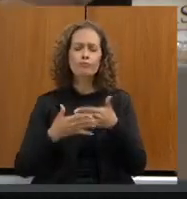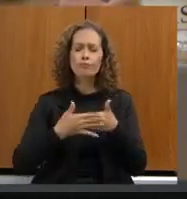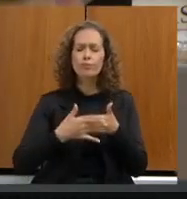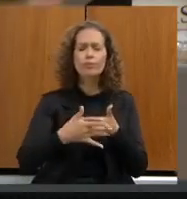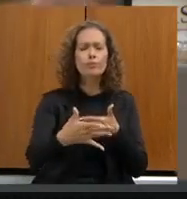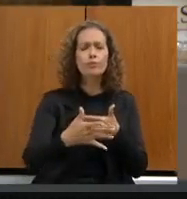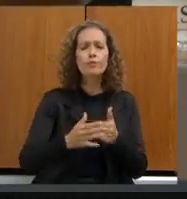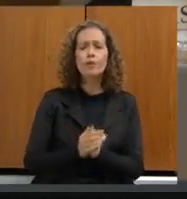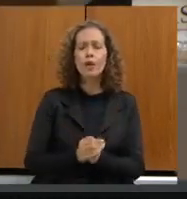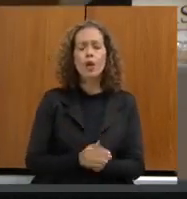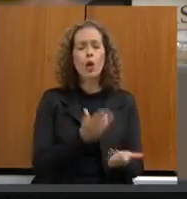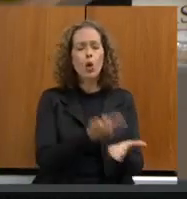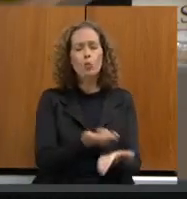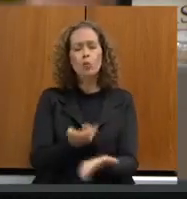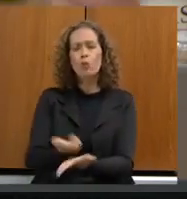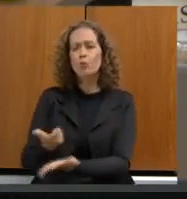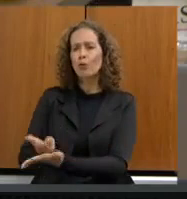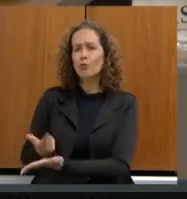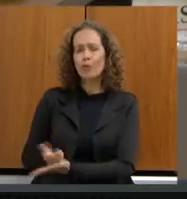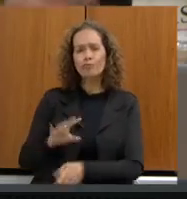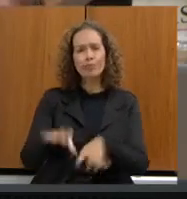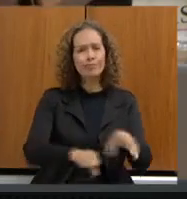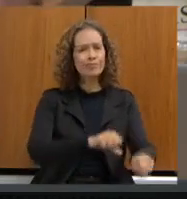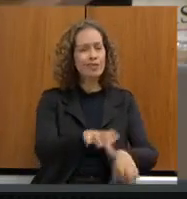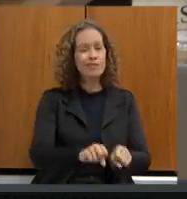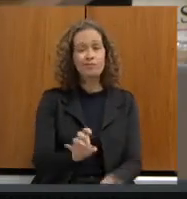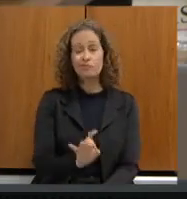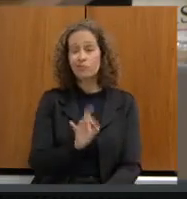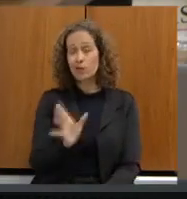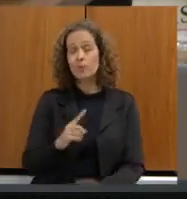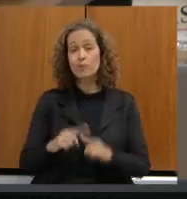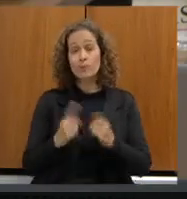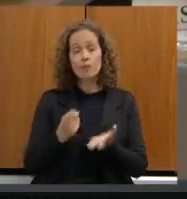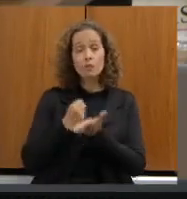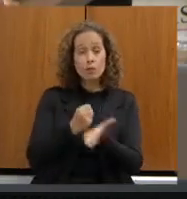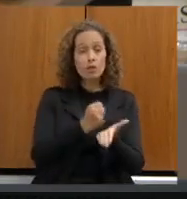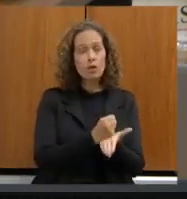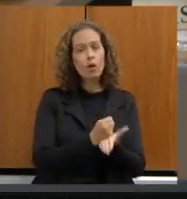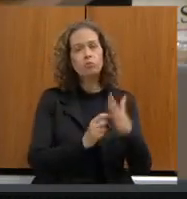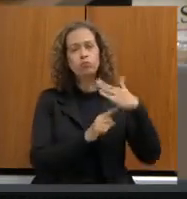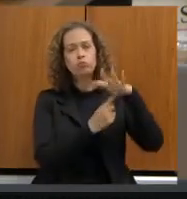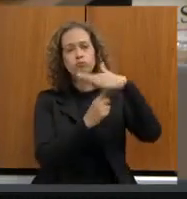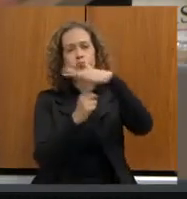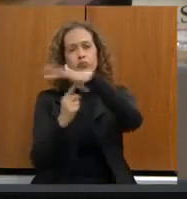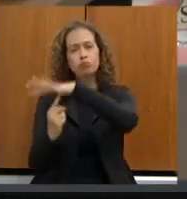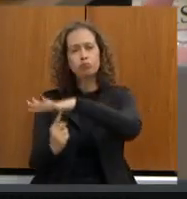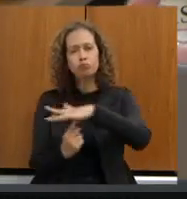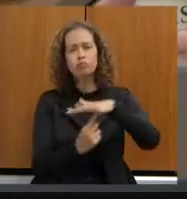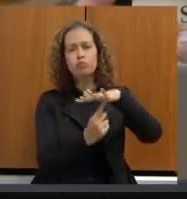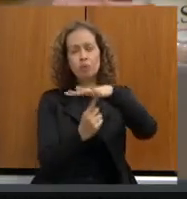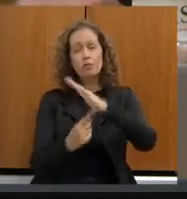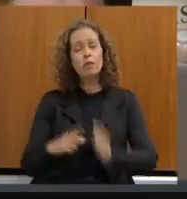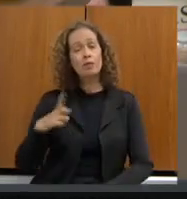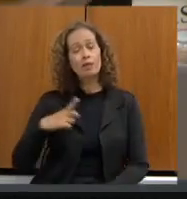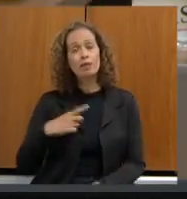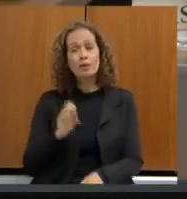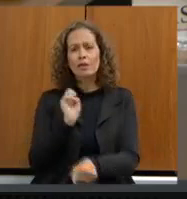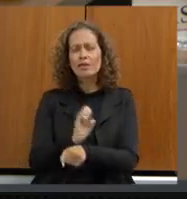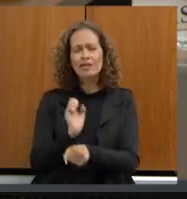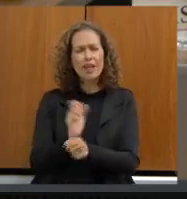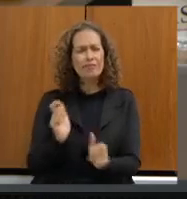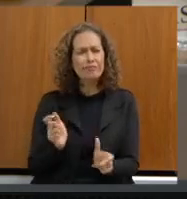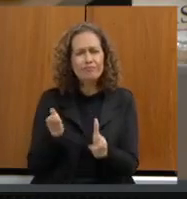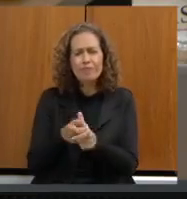recuperar corpos mas o socorro imediato e as aquelas ações foi helicóptero tô nós usamos Aqui nós temos estados aí muito